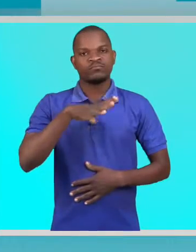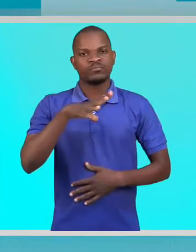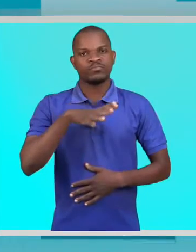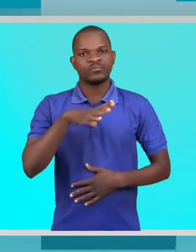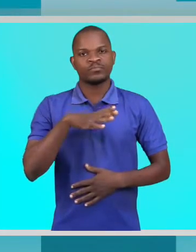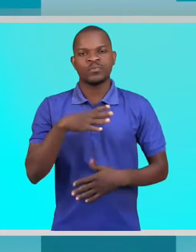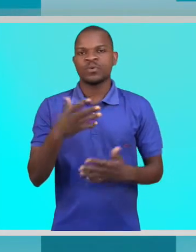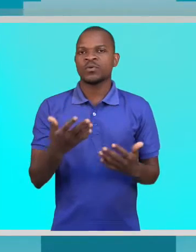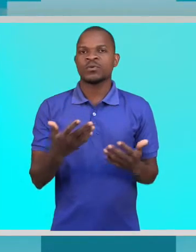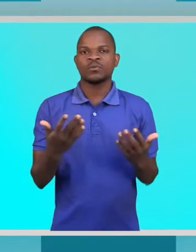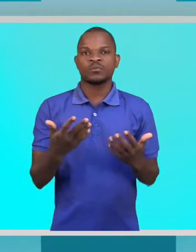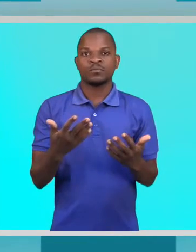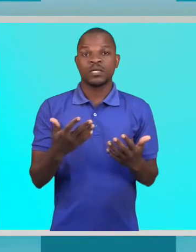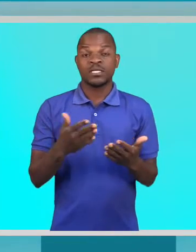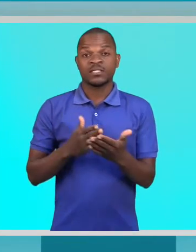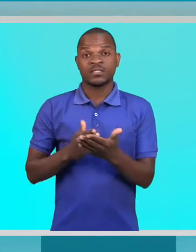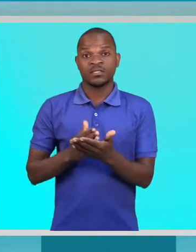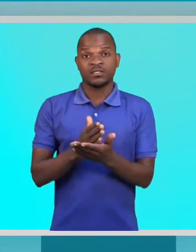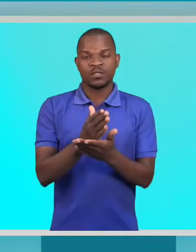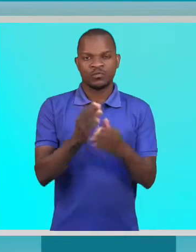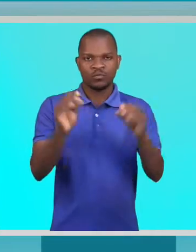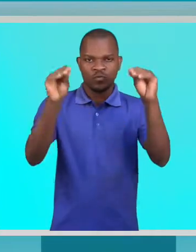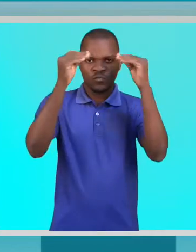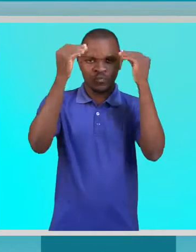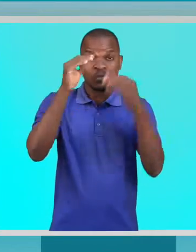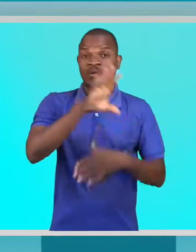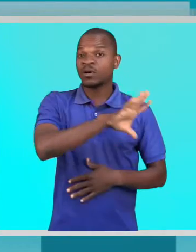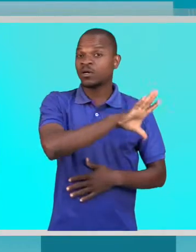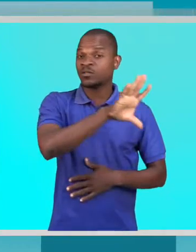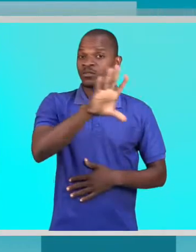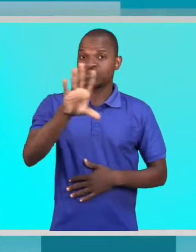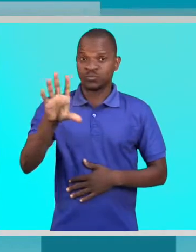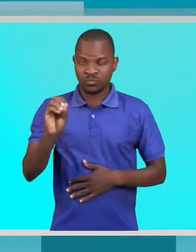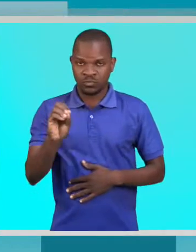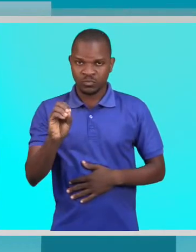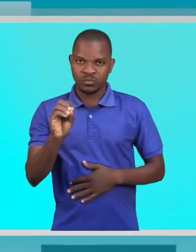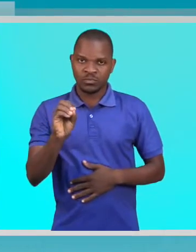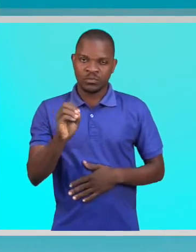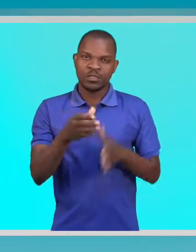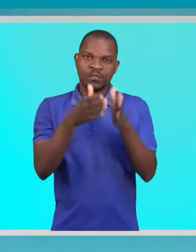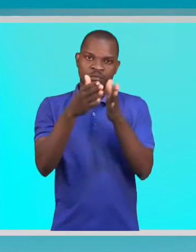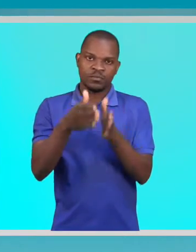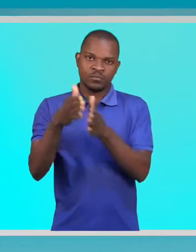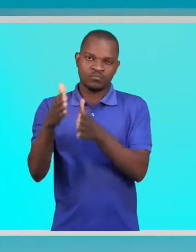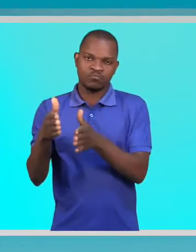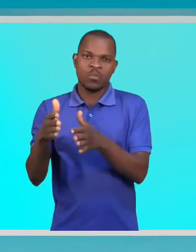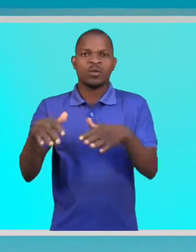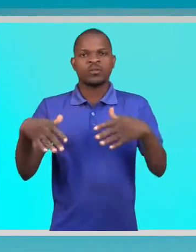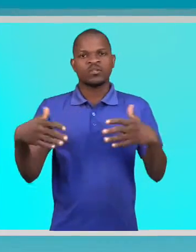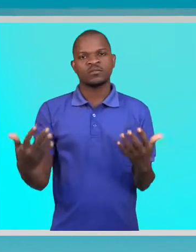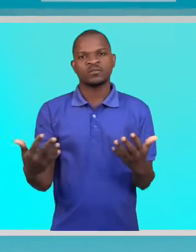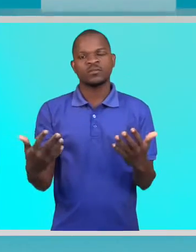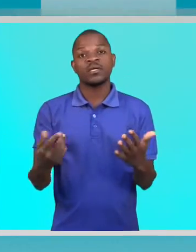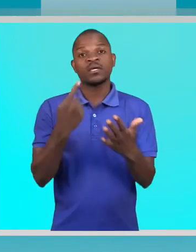Se temos direito de formação a todos, direito de educação a todos,